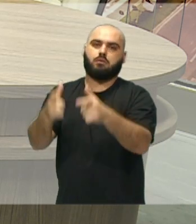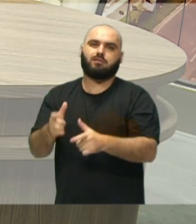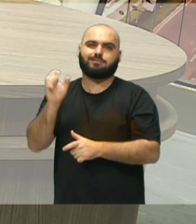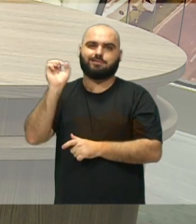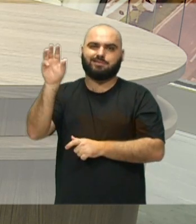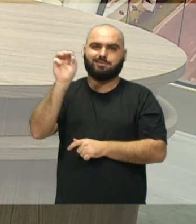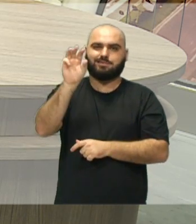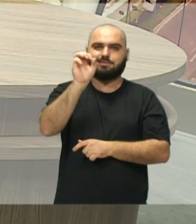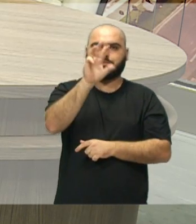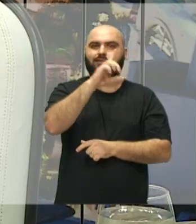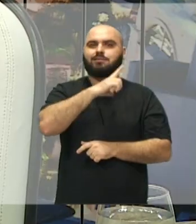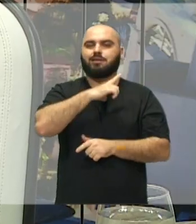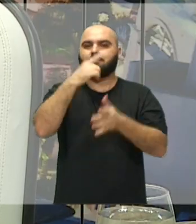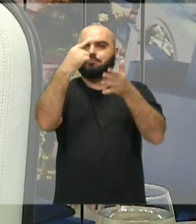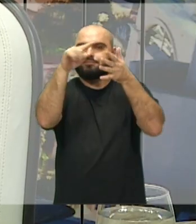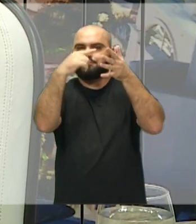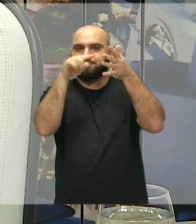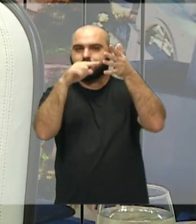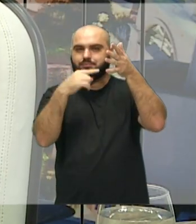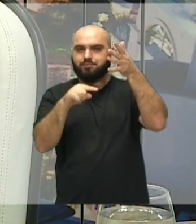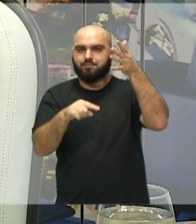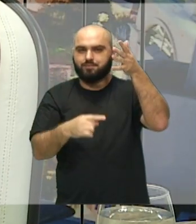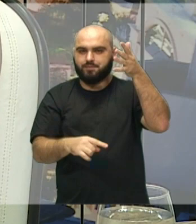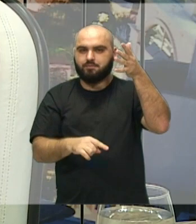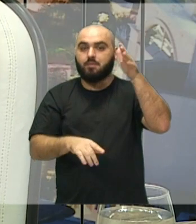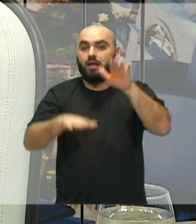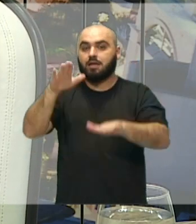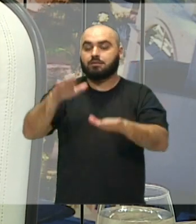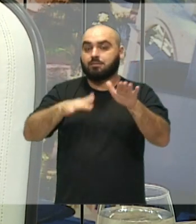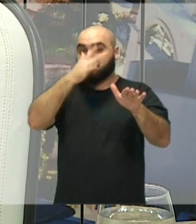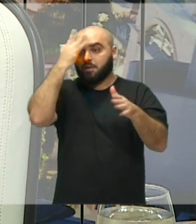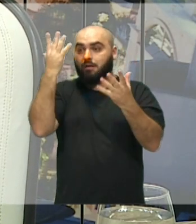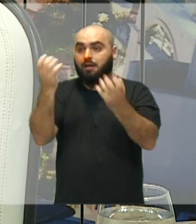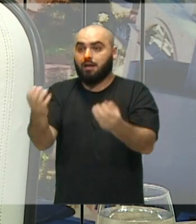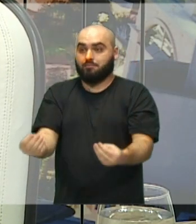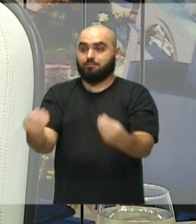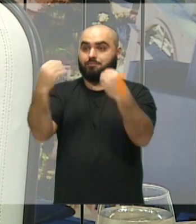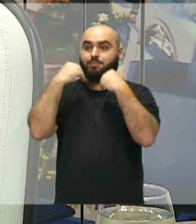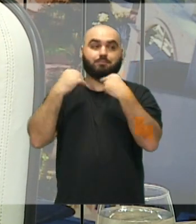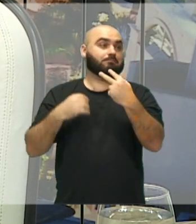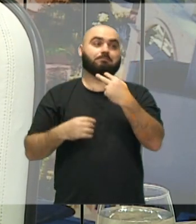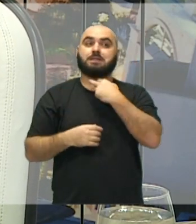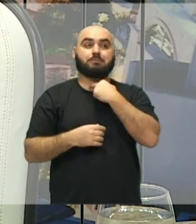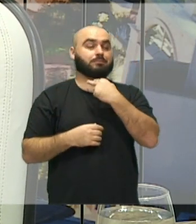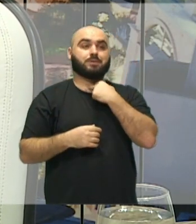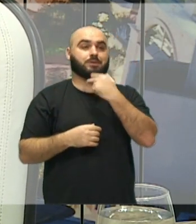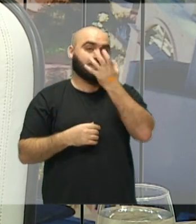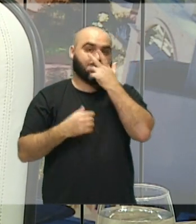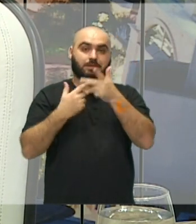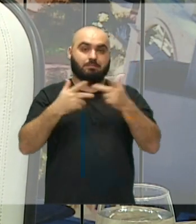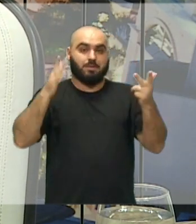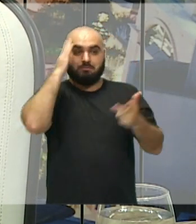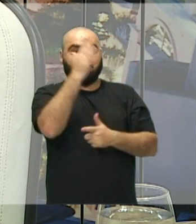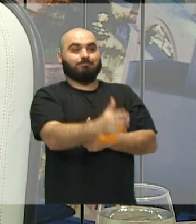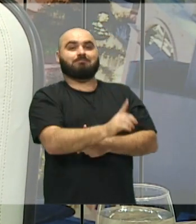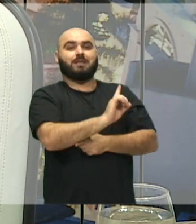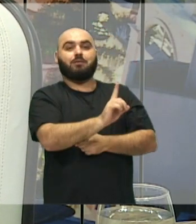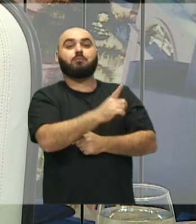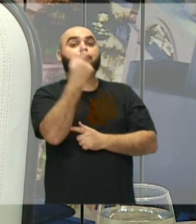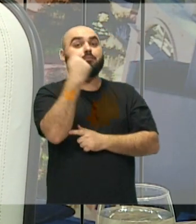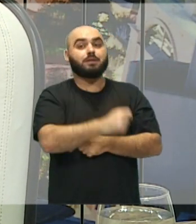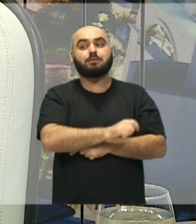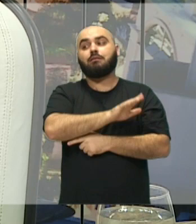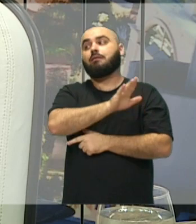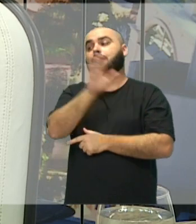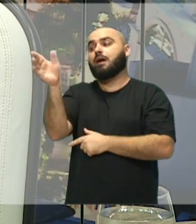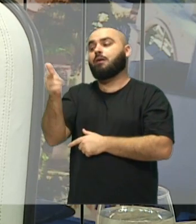site a gente tem a lista dos órgãos ambientais, às vezes as pessoas querem nos trazer, a gente não pode receber nenhum animal diretamente, todos eles precisam passar